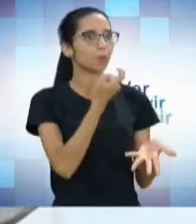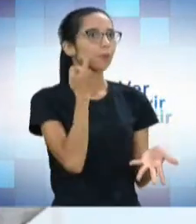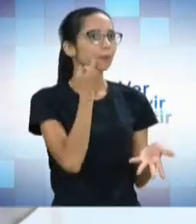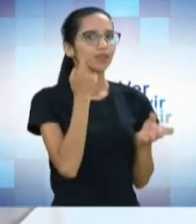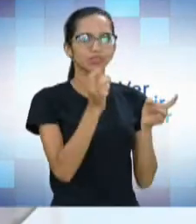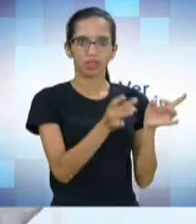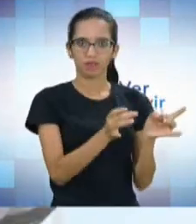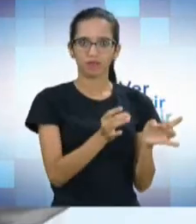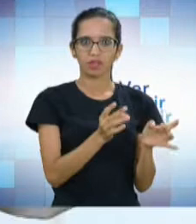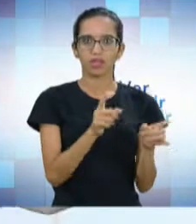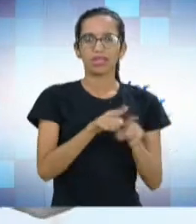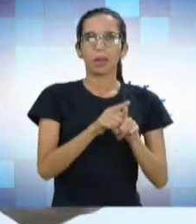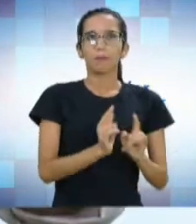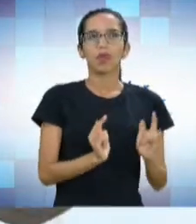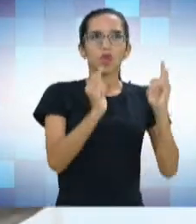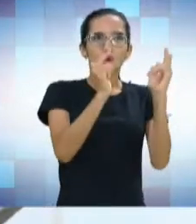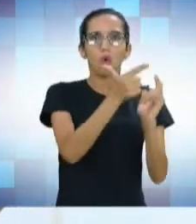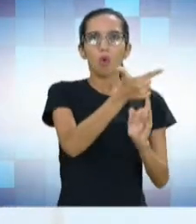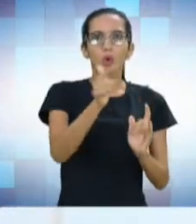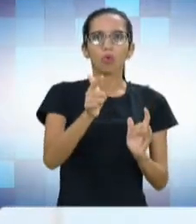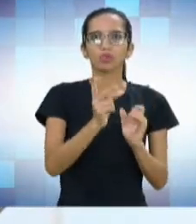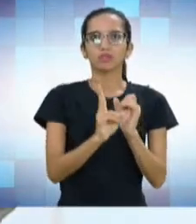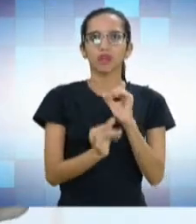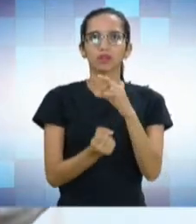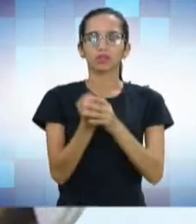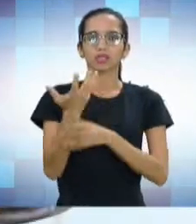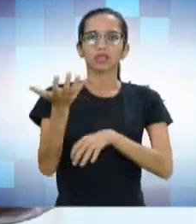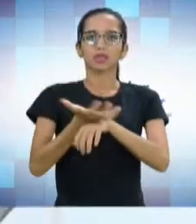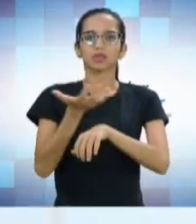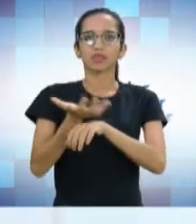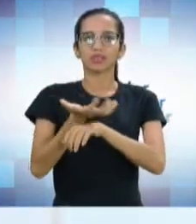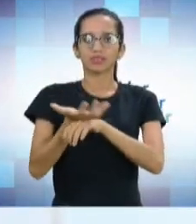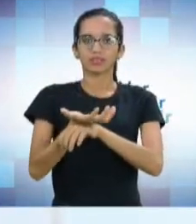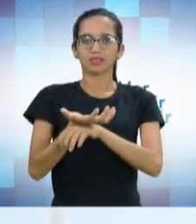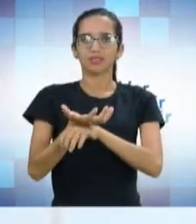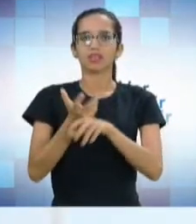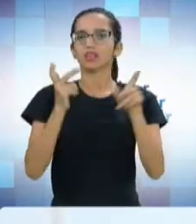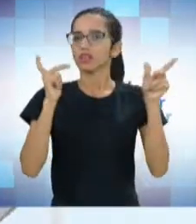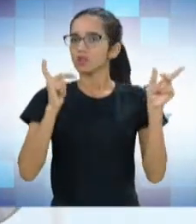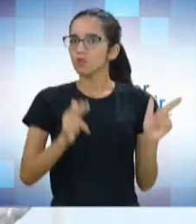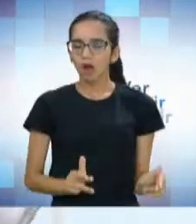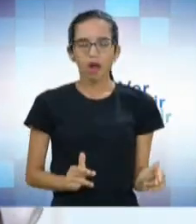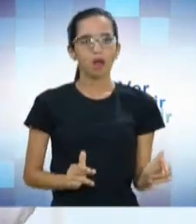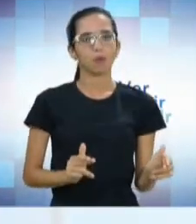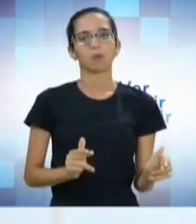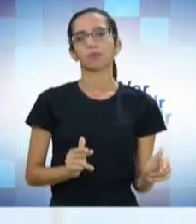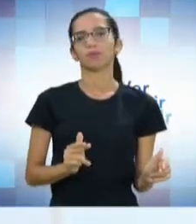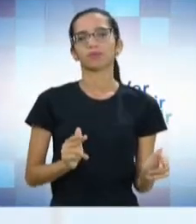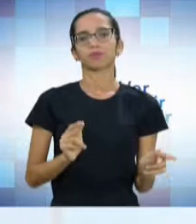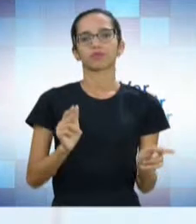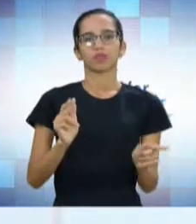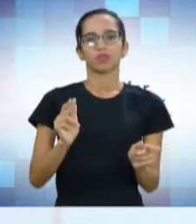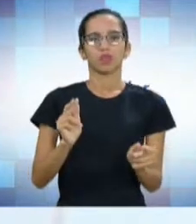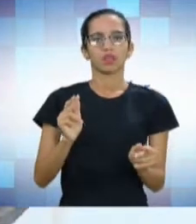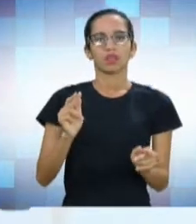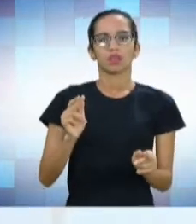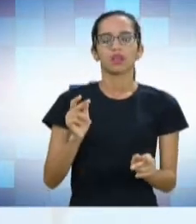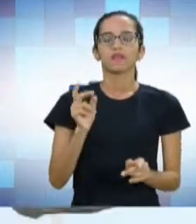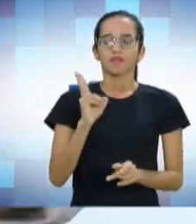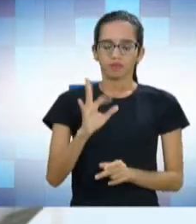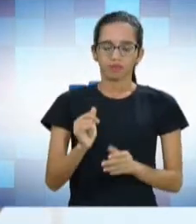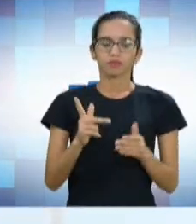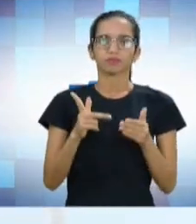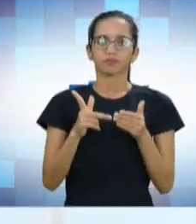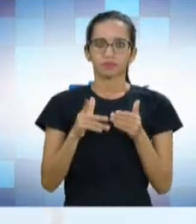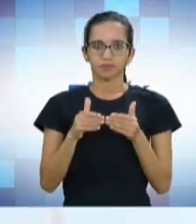outro mercado para ser inaugurado que o mercado jacinta andrade também com mesmos critérios que está sendo feito com o mercado do peixe será feito